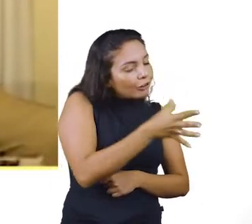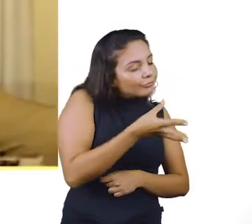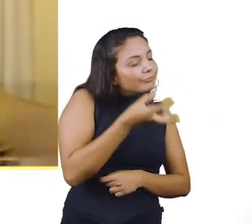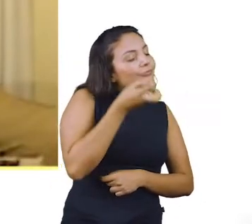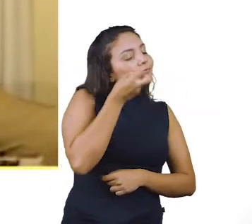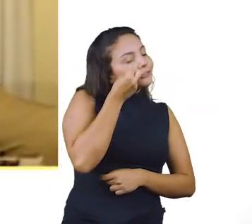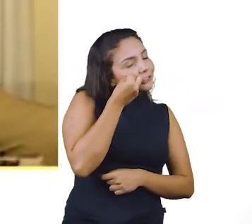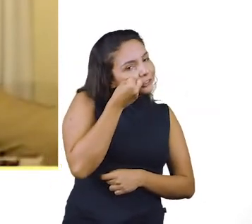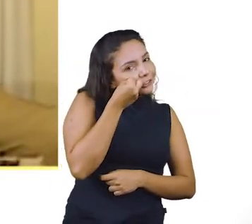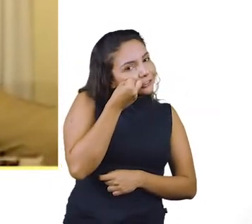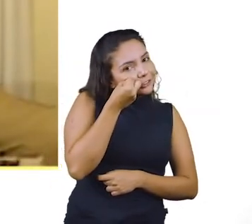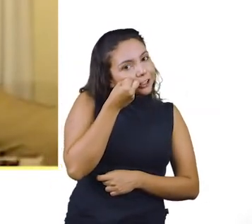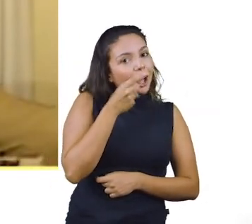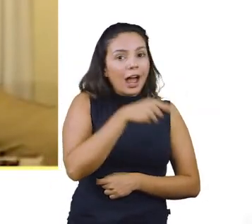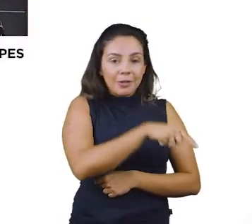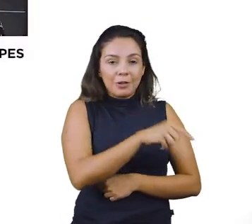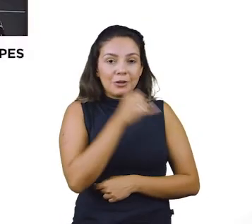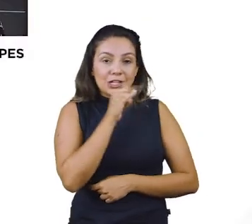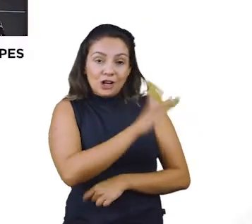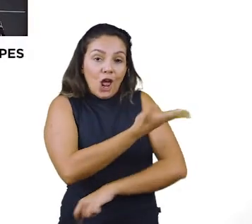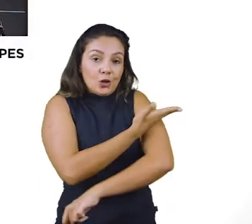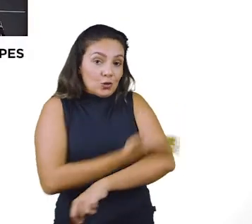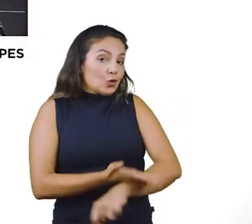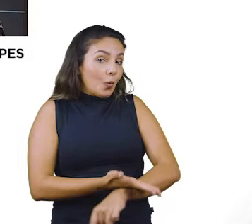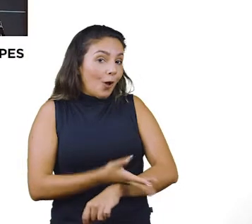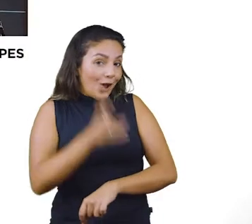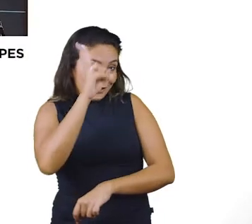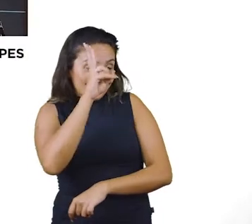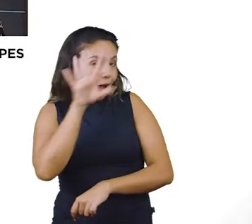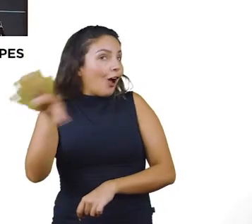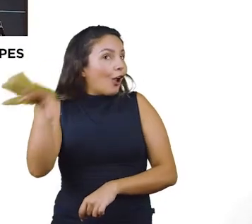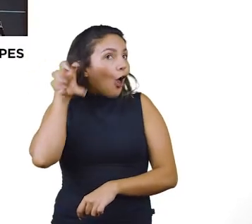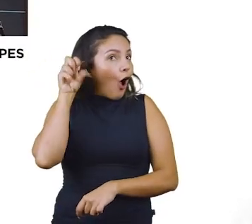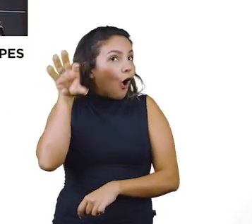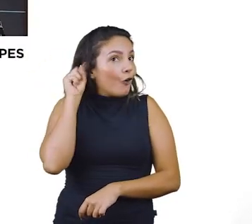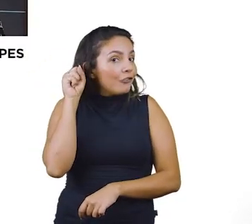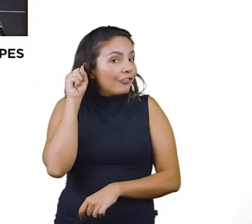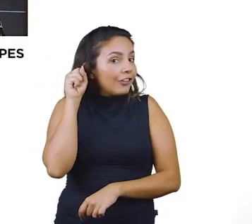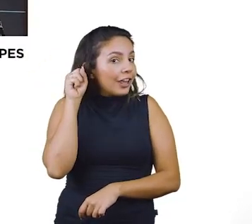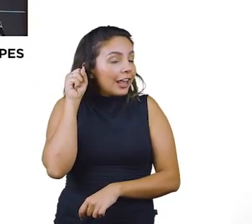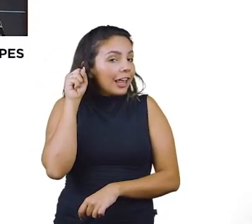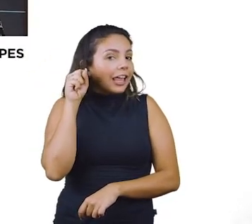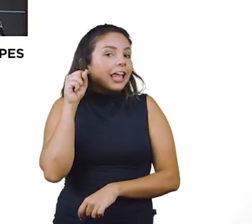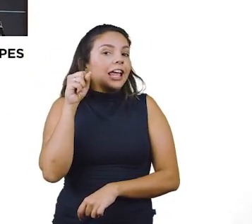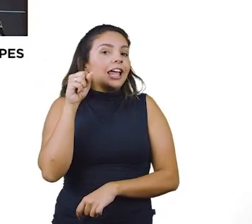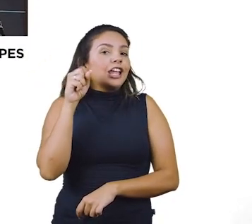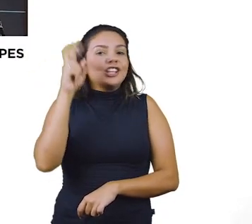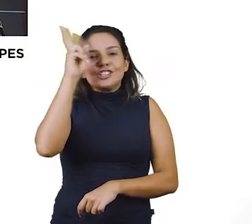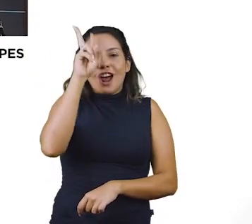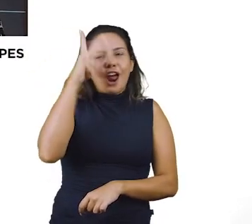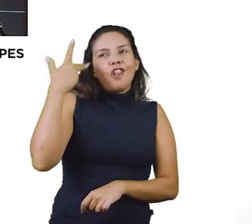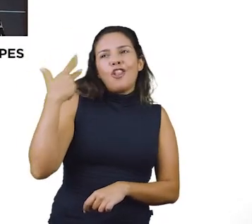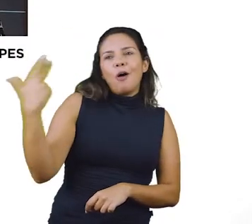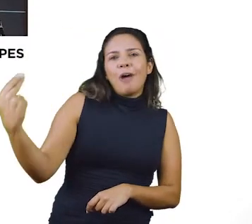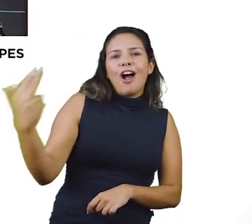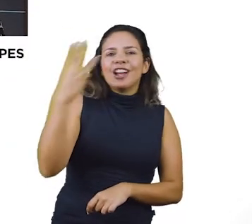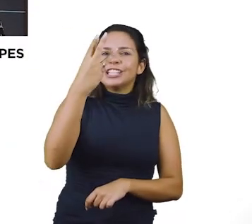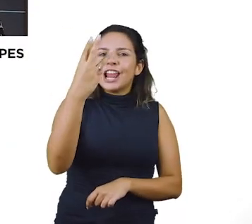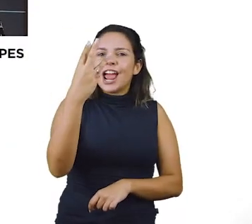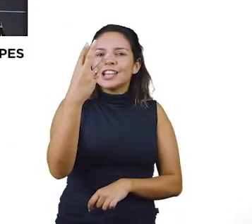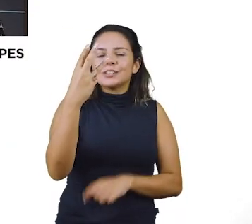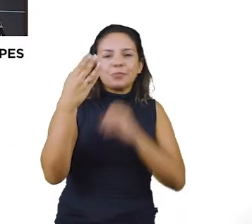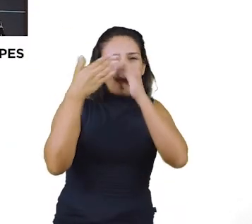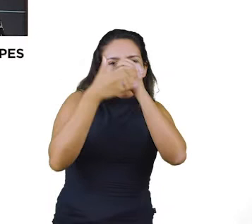pré-pronta, né? 3 porquinhos e alguma coisa. Ele sempre pede alguma coisa a mais. Ele inventa novos personagens para